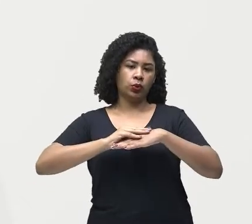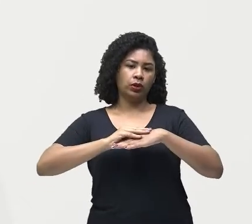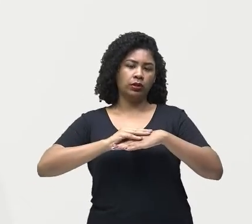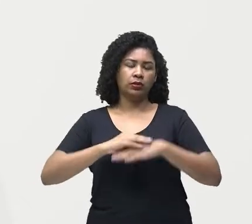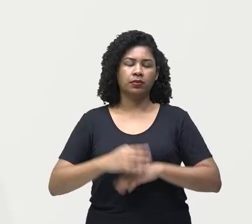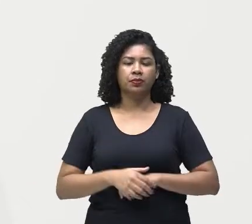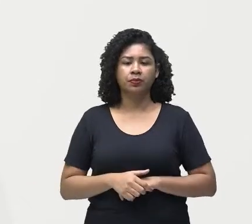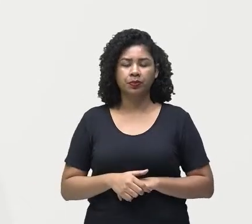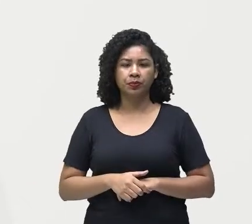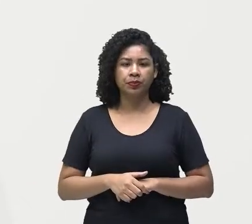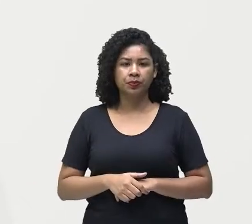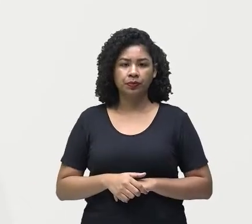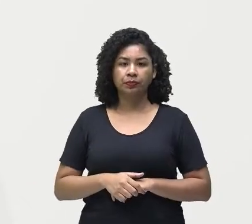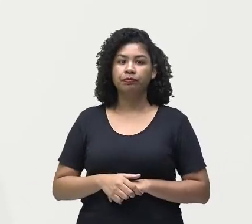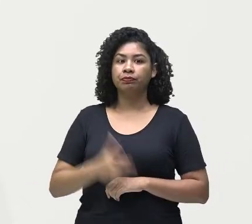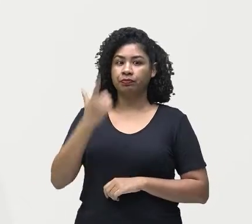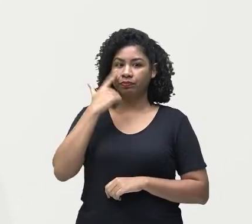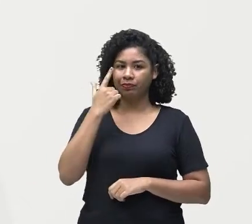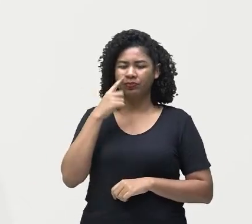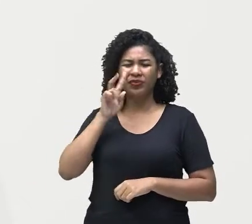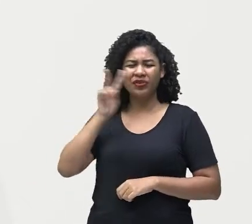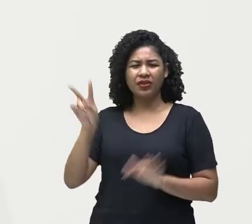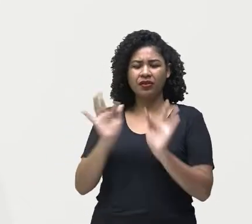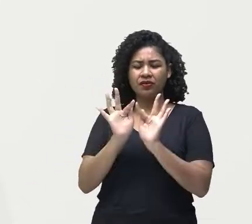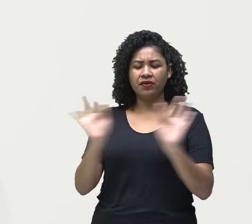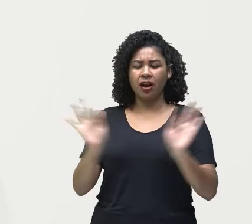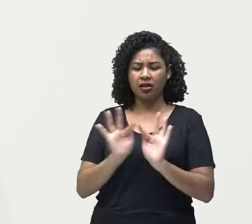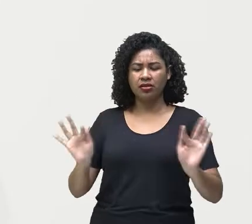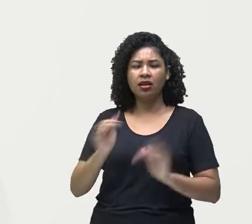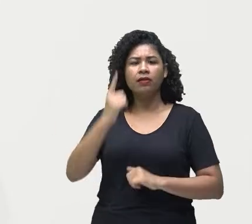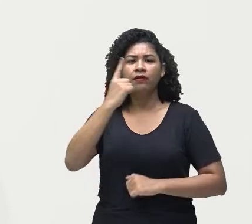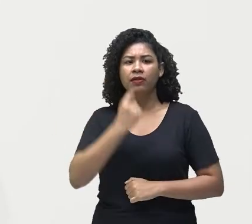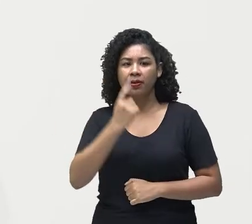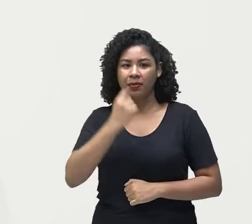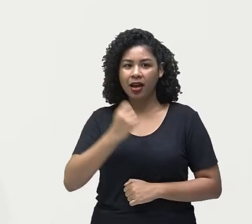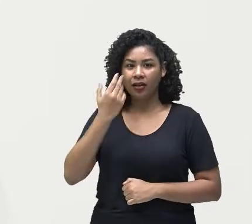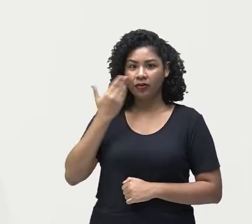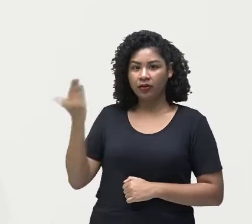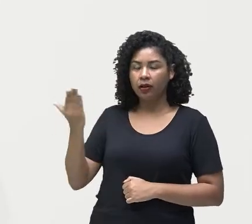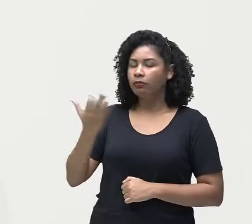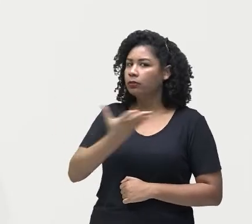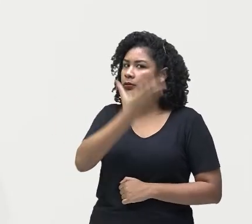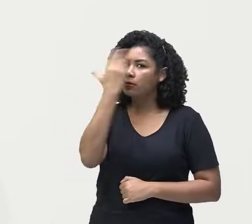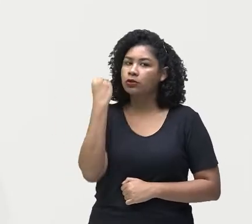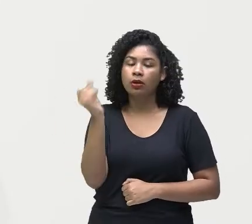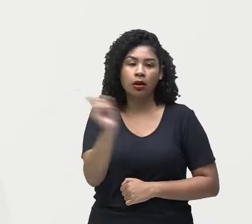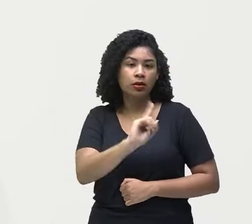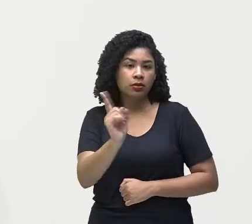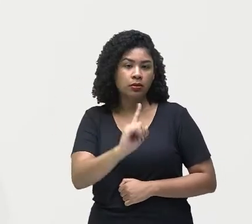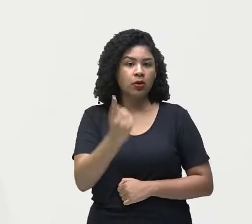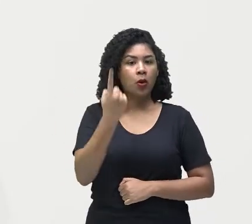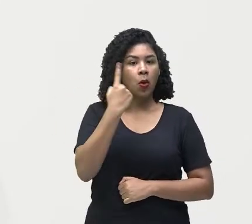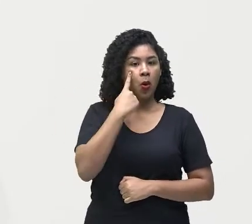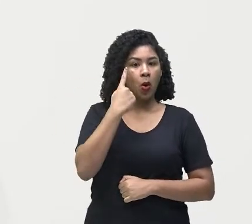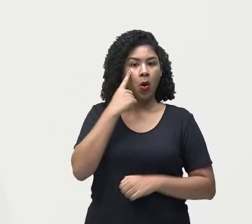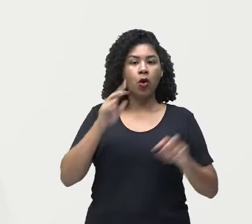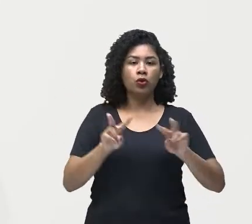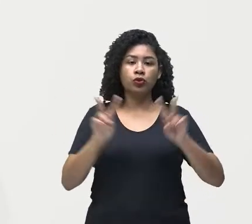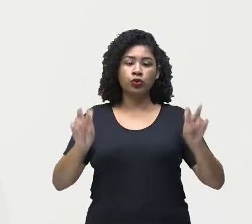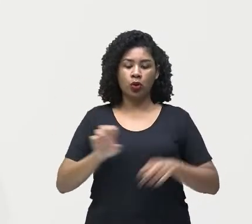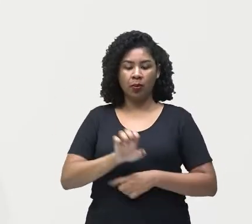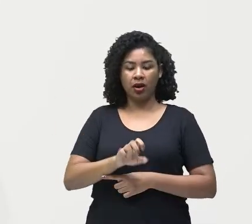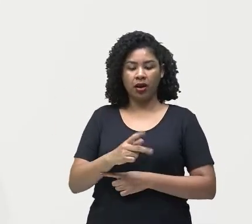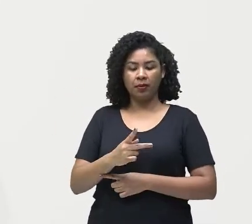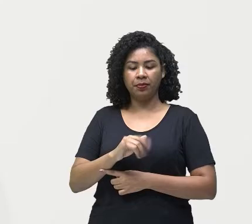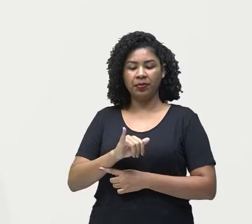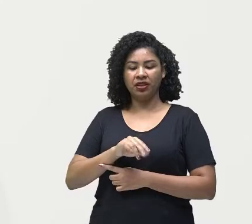as pessoas. Reparem aí que está em vermelho para a gente não esquecer. A classificação